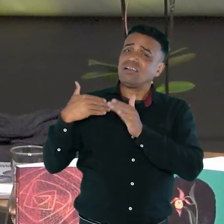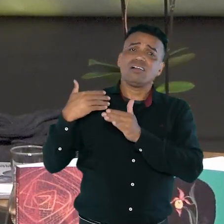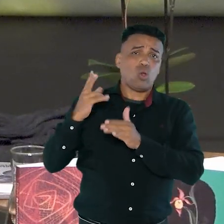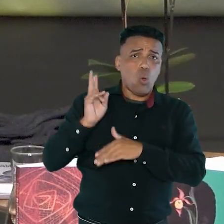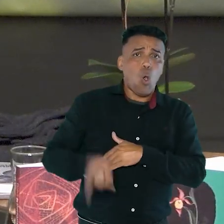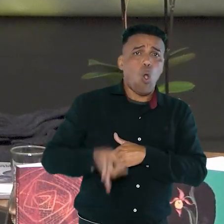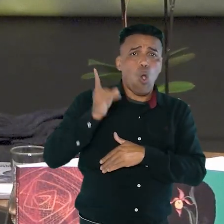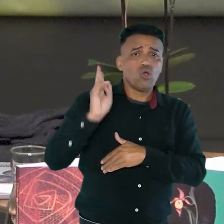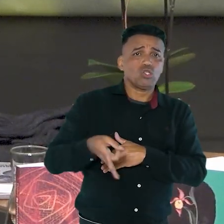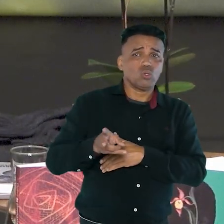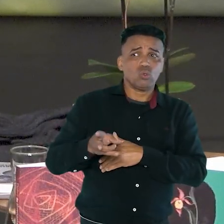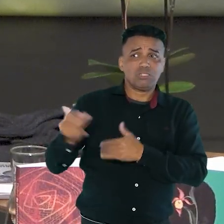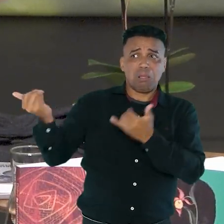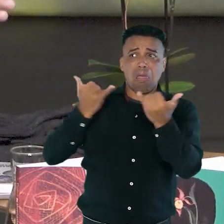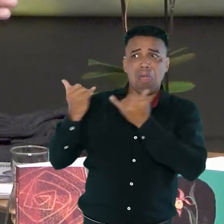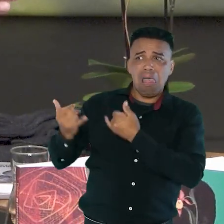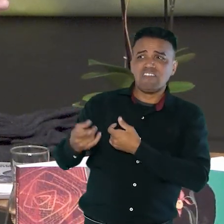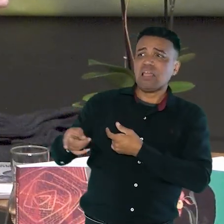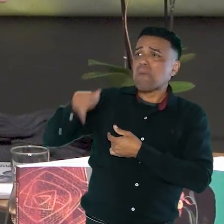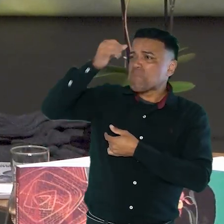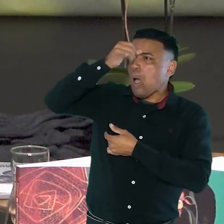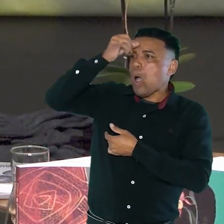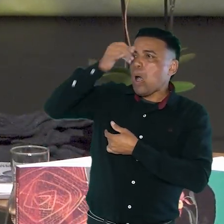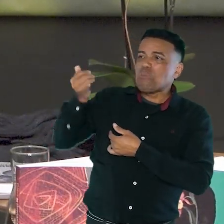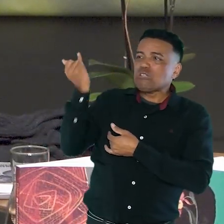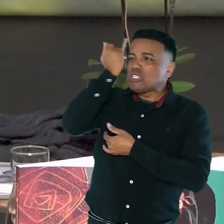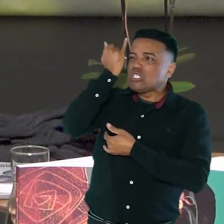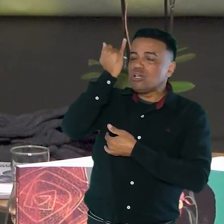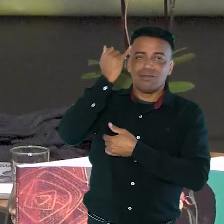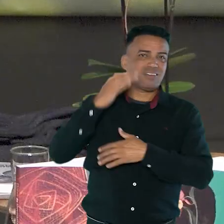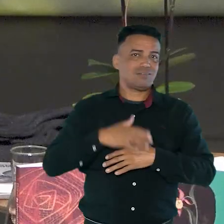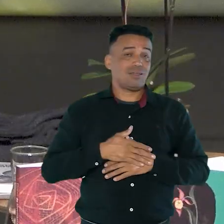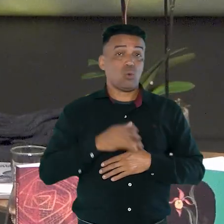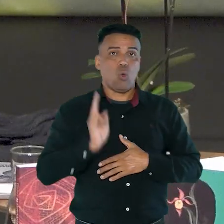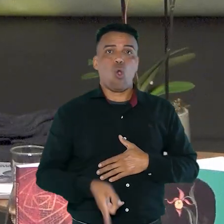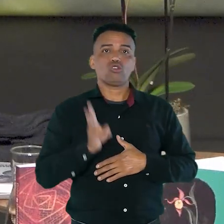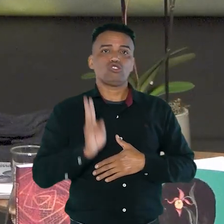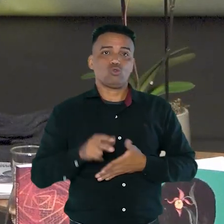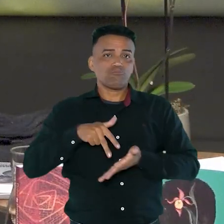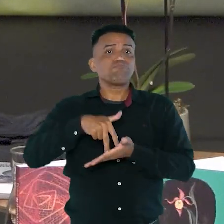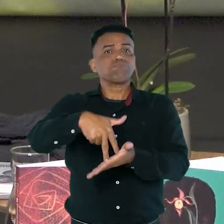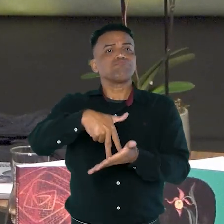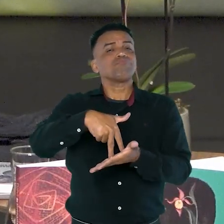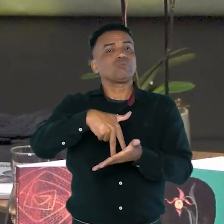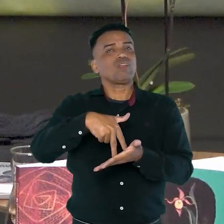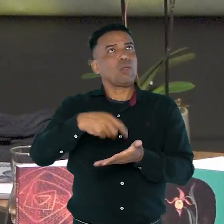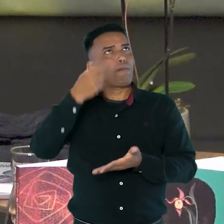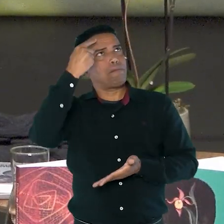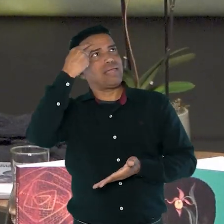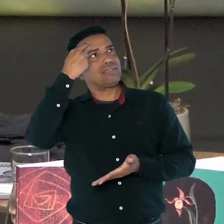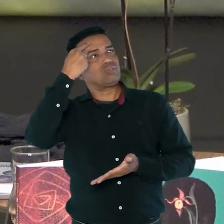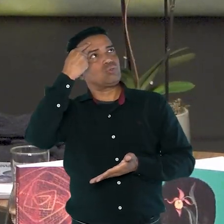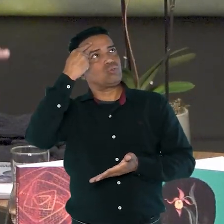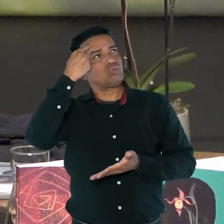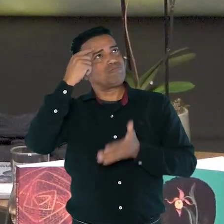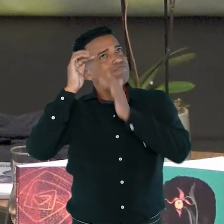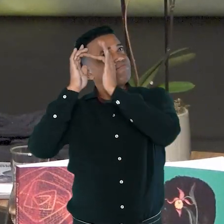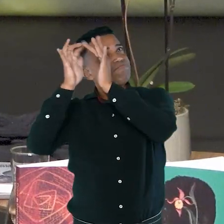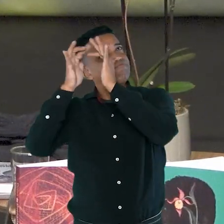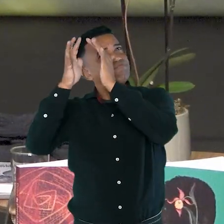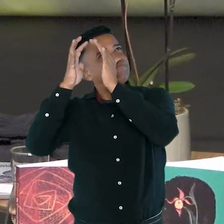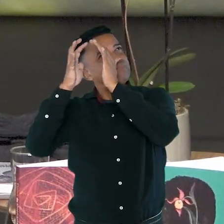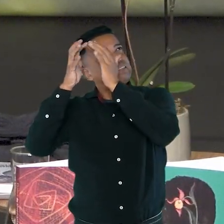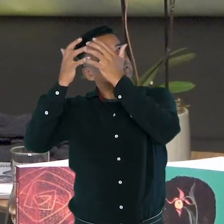pessoas dizendo que eu era um idiota. E eu fico pensando, e depois que eu penso, elaboro, aí eu vou para o